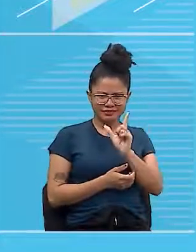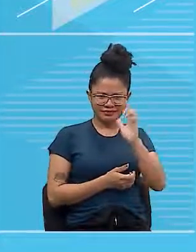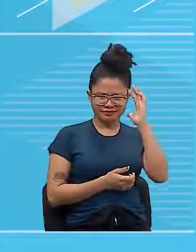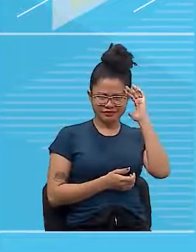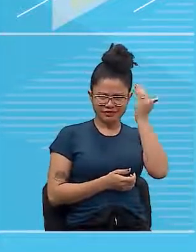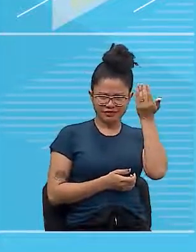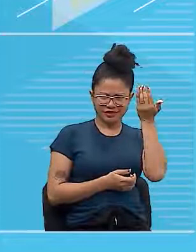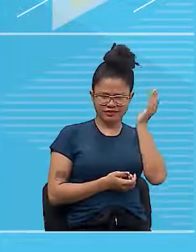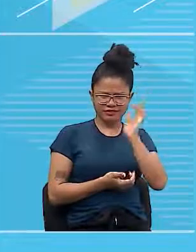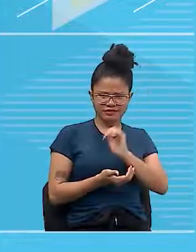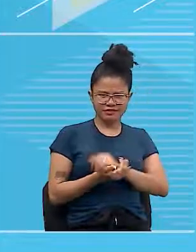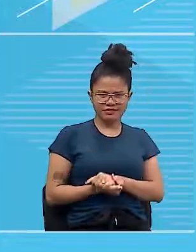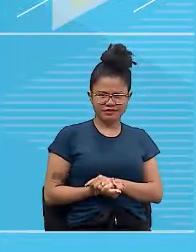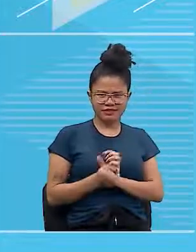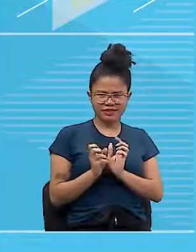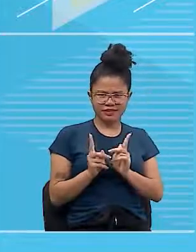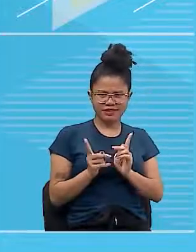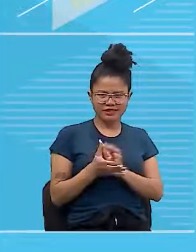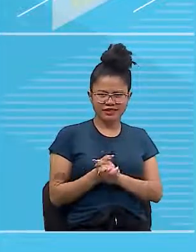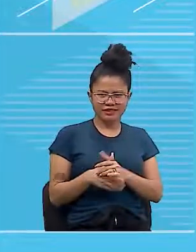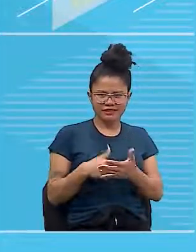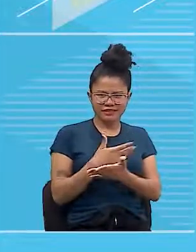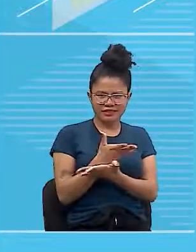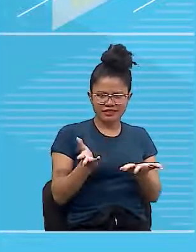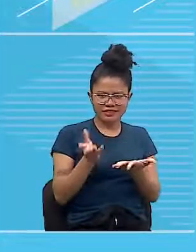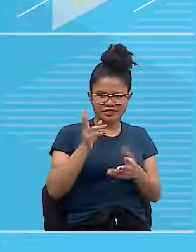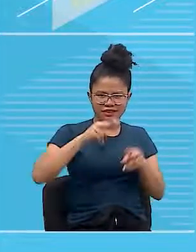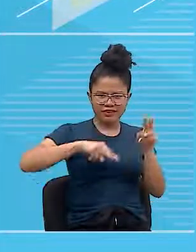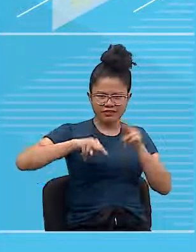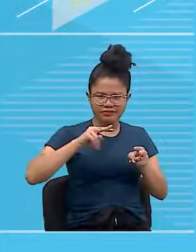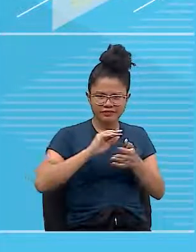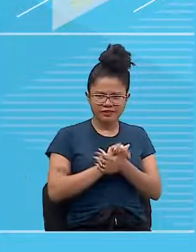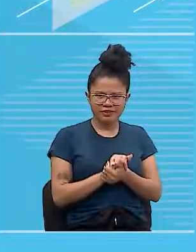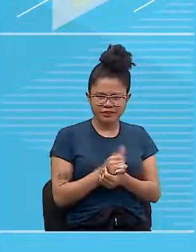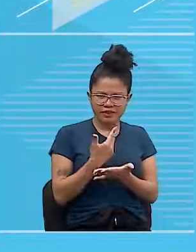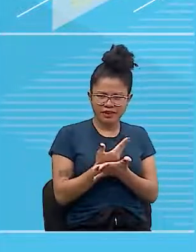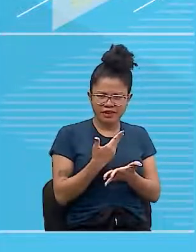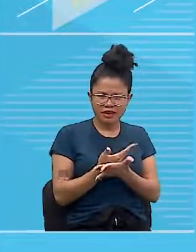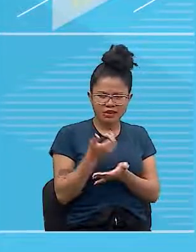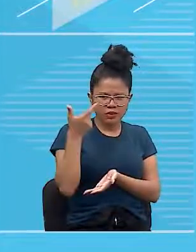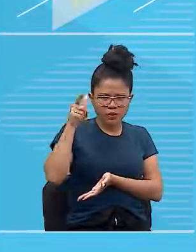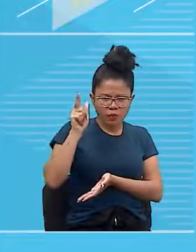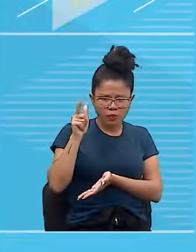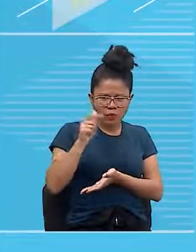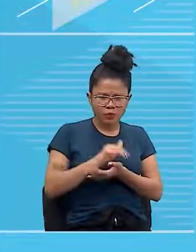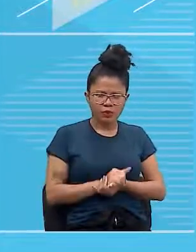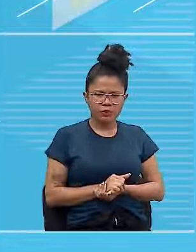né ótimo Você já assistiu à aula ontem Felipe O que você achou